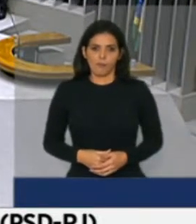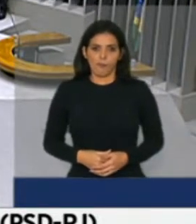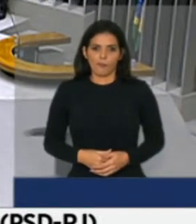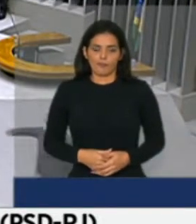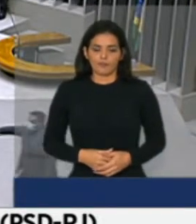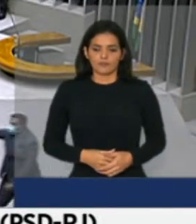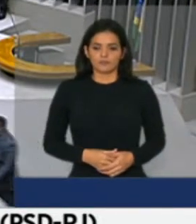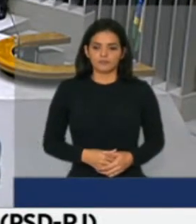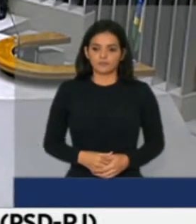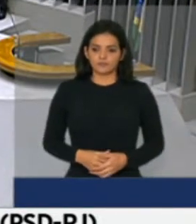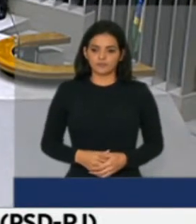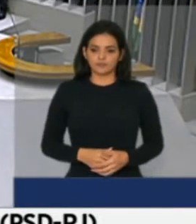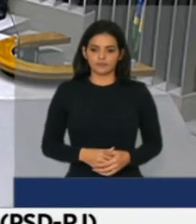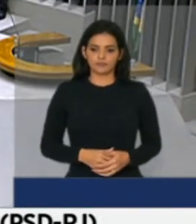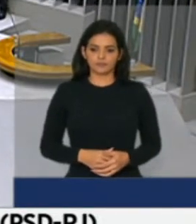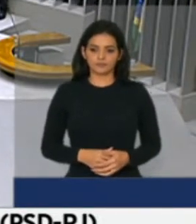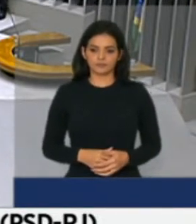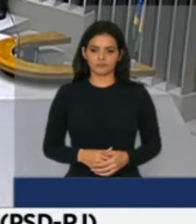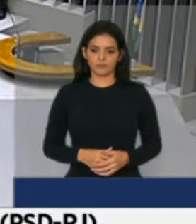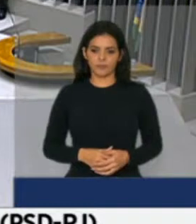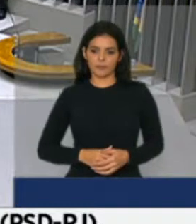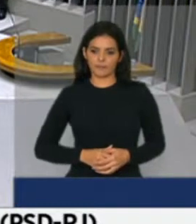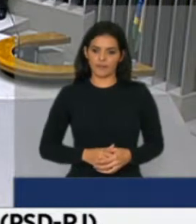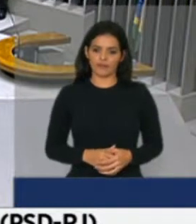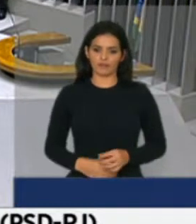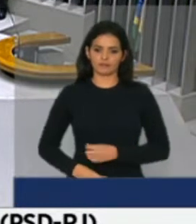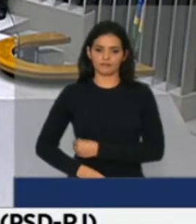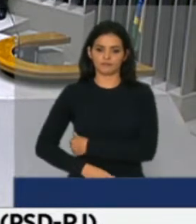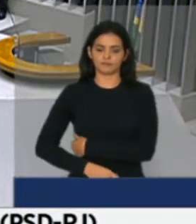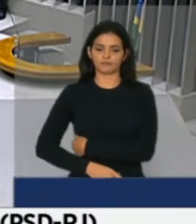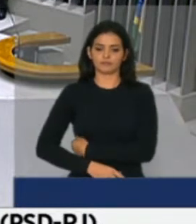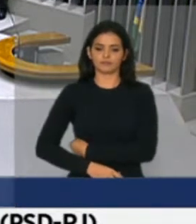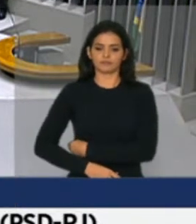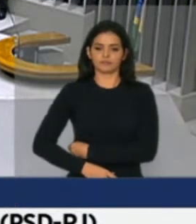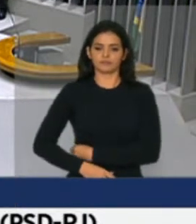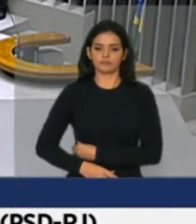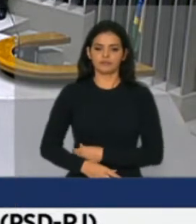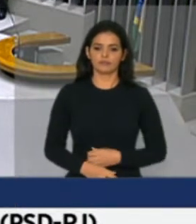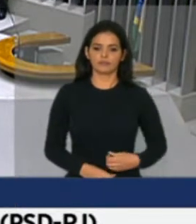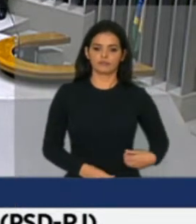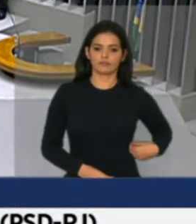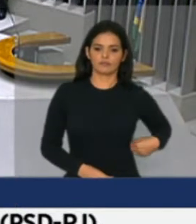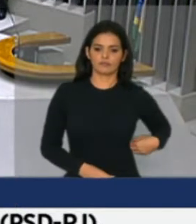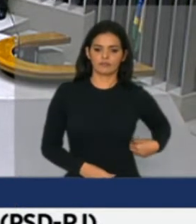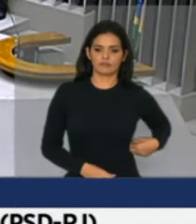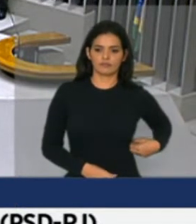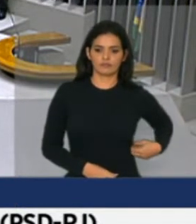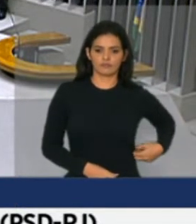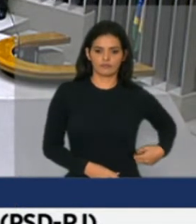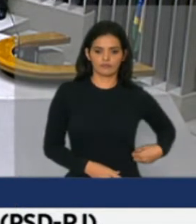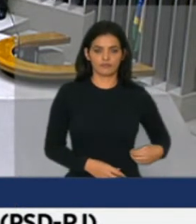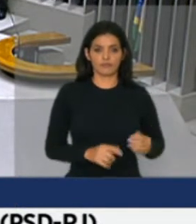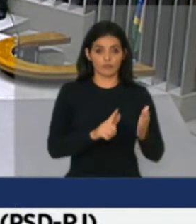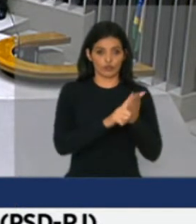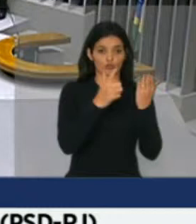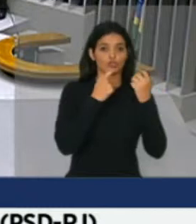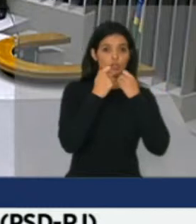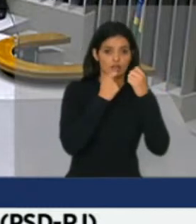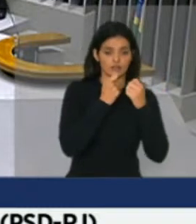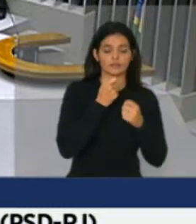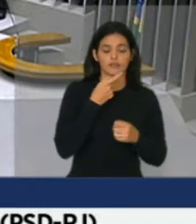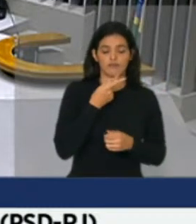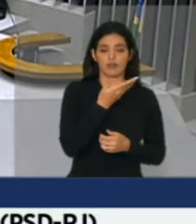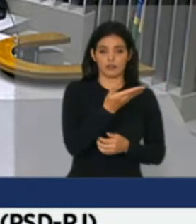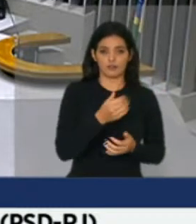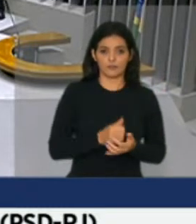O deputado Arthur Lira dá sequência à fase de discussão desse projeto de resolução apresentado pelo Conselho de Ética e